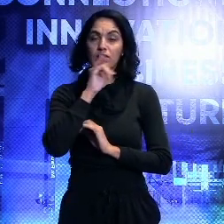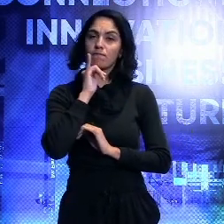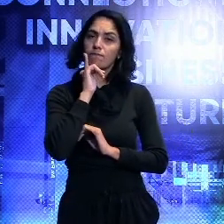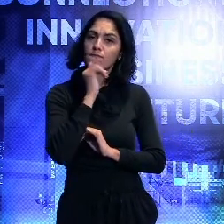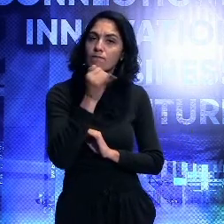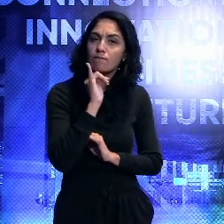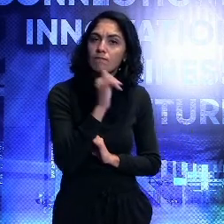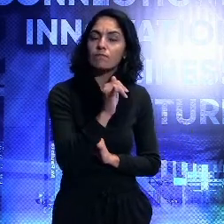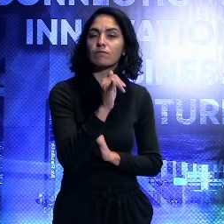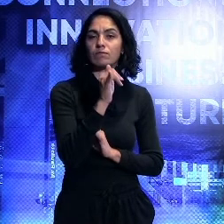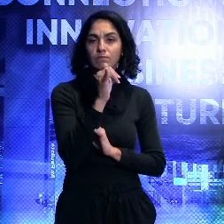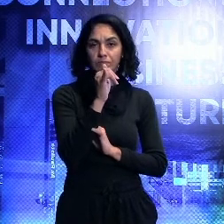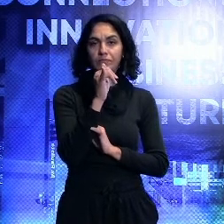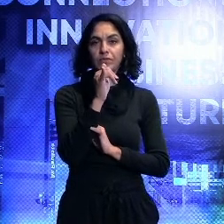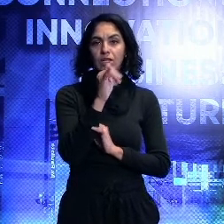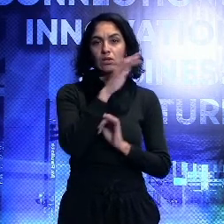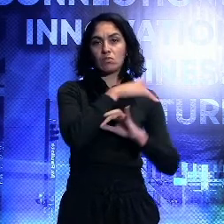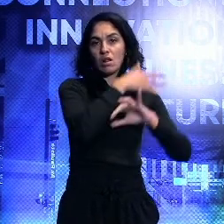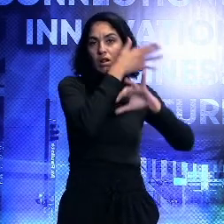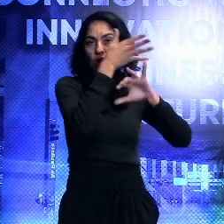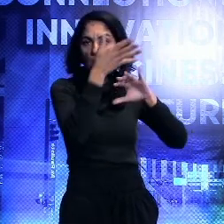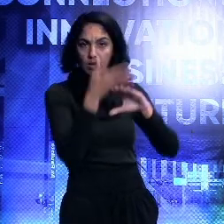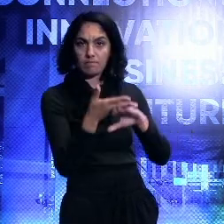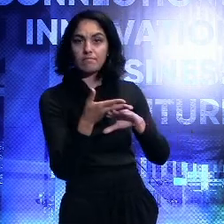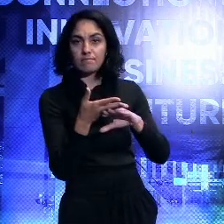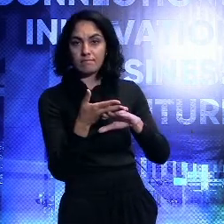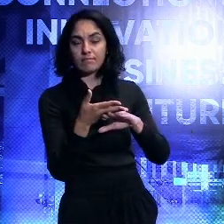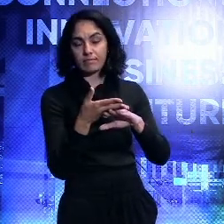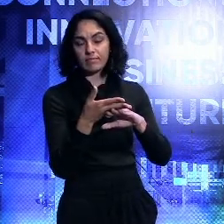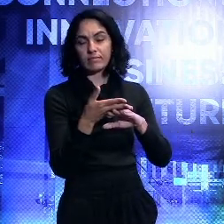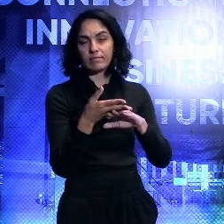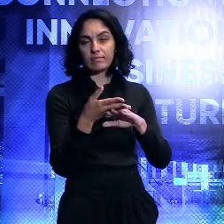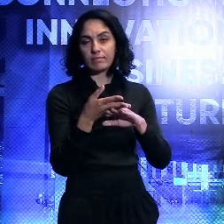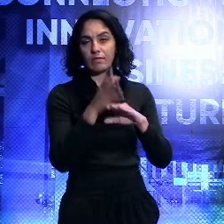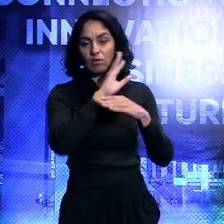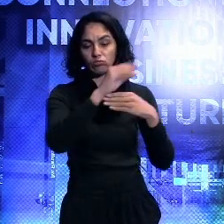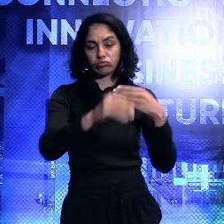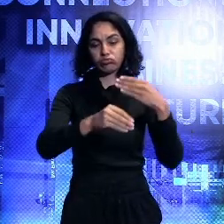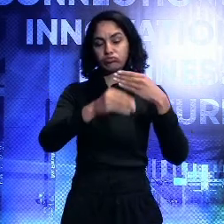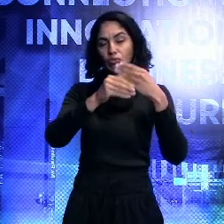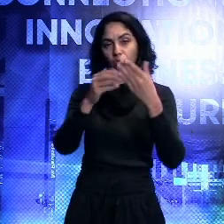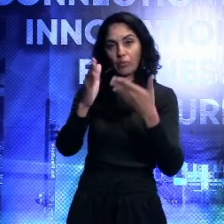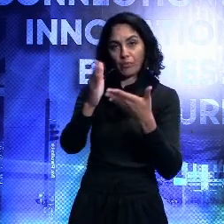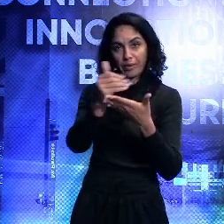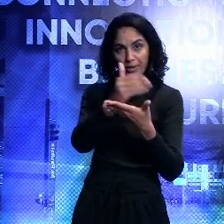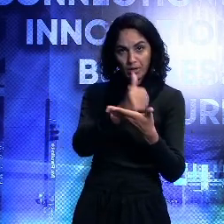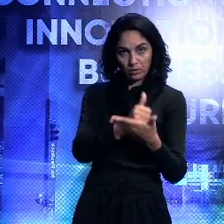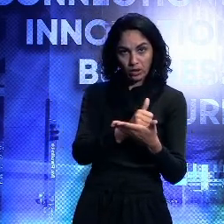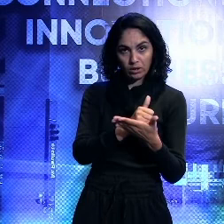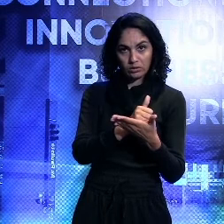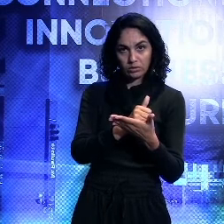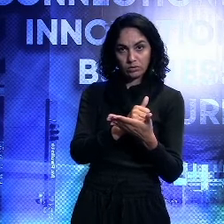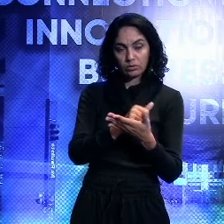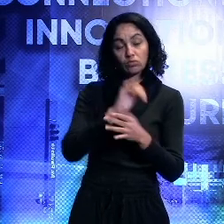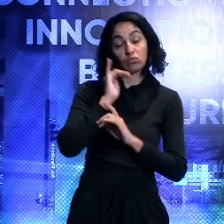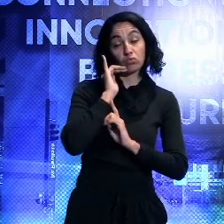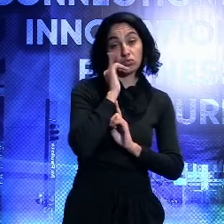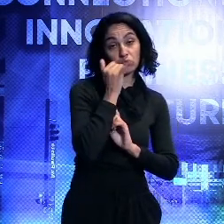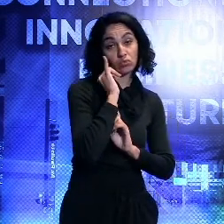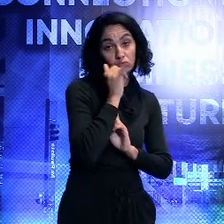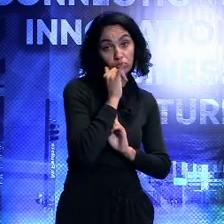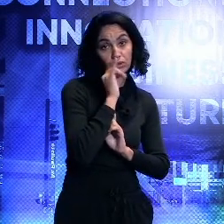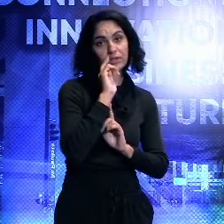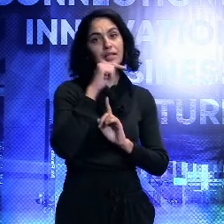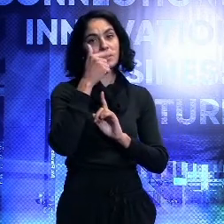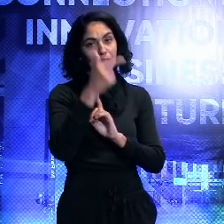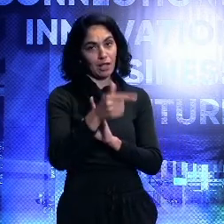fatos ao longo do tempo. Então, a gente vai complementar os dados com histórias. E aí sim tem uma